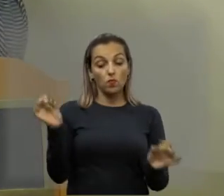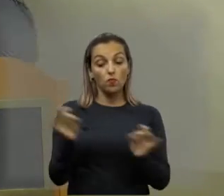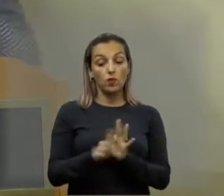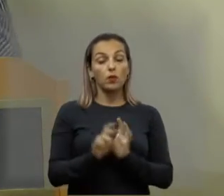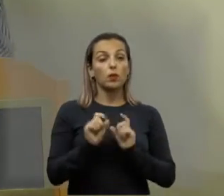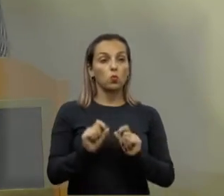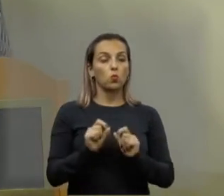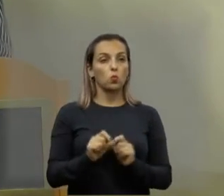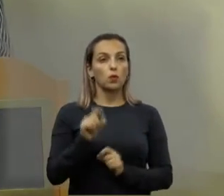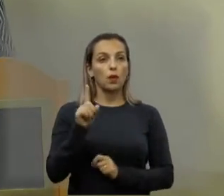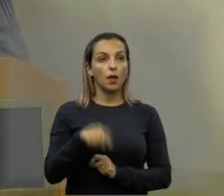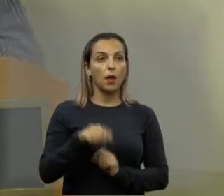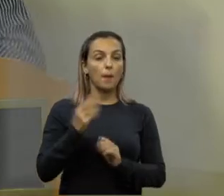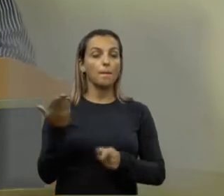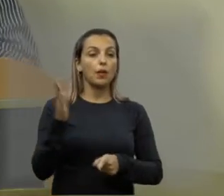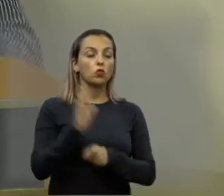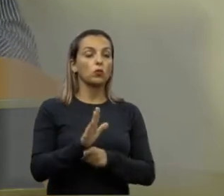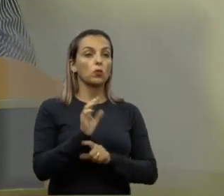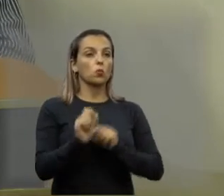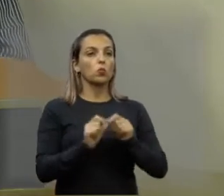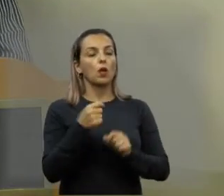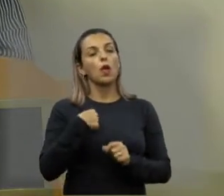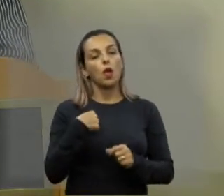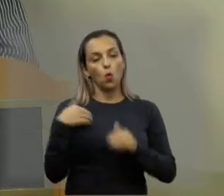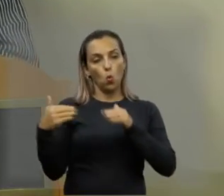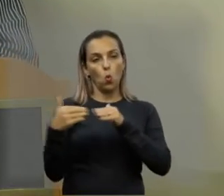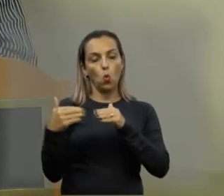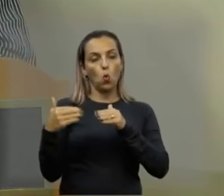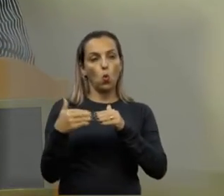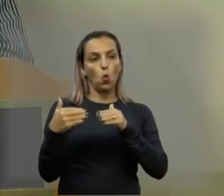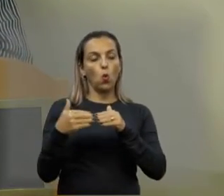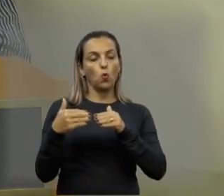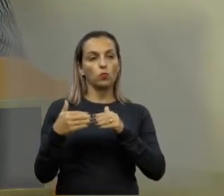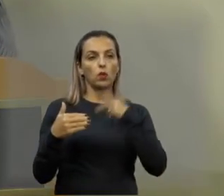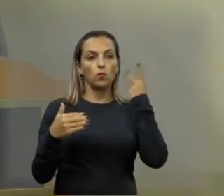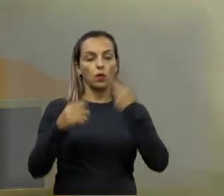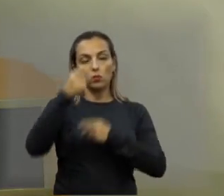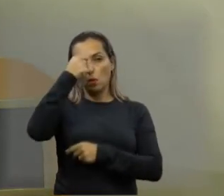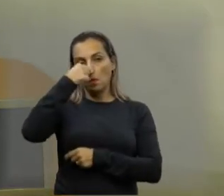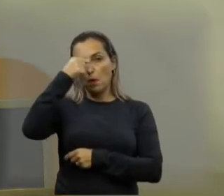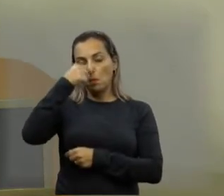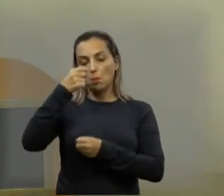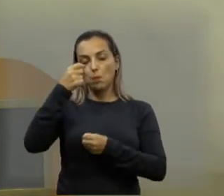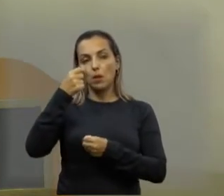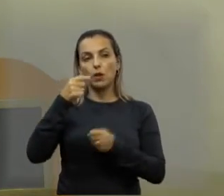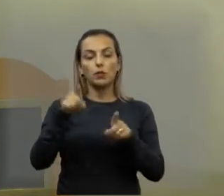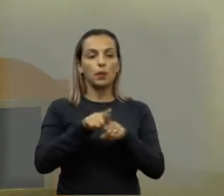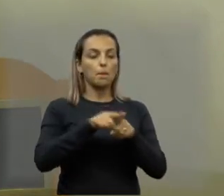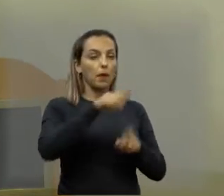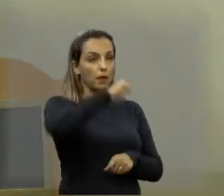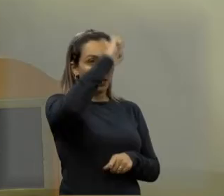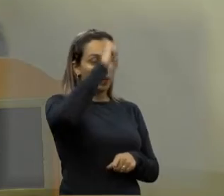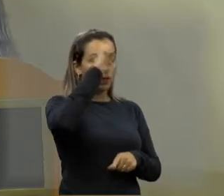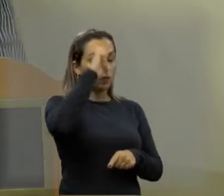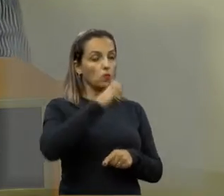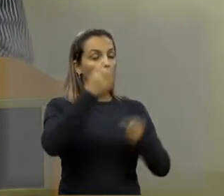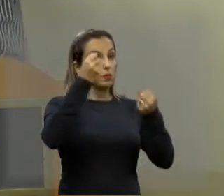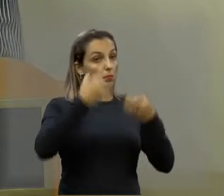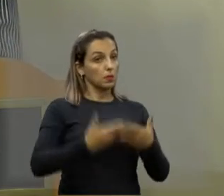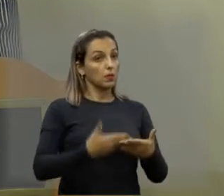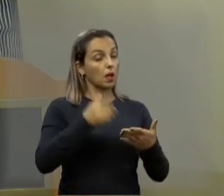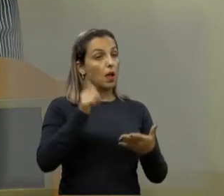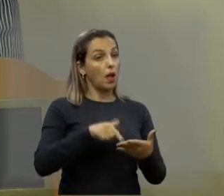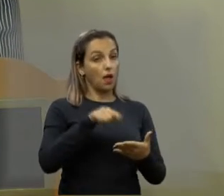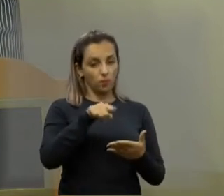presente só para ajudar na colocação que eu concordo com o que foi colocado pelo vereador Marcos Garrido pelo vereador Edson eu acho que